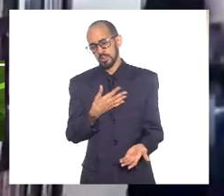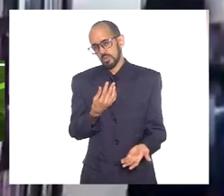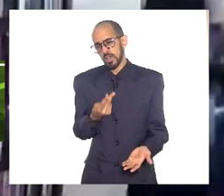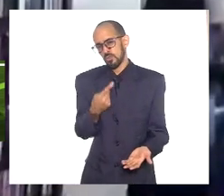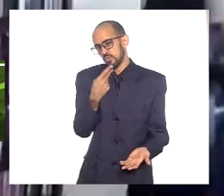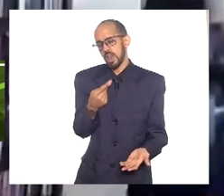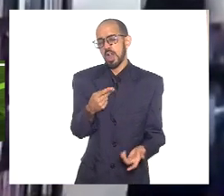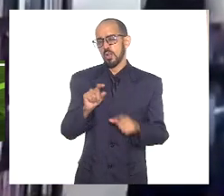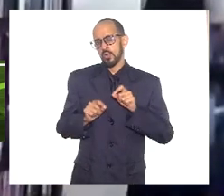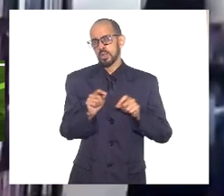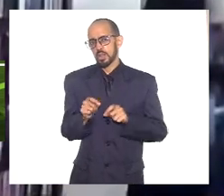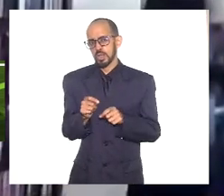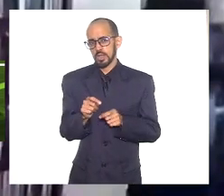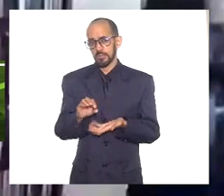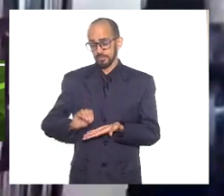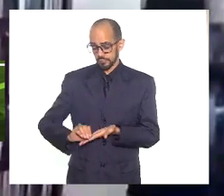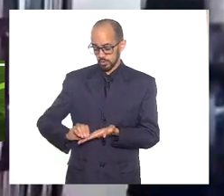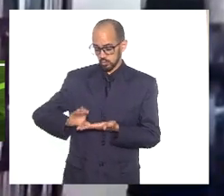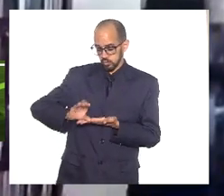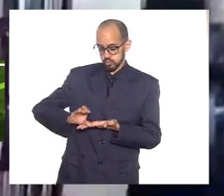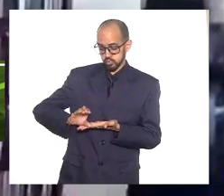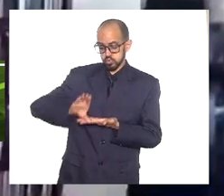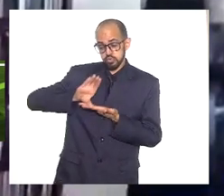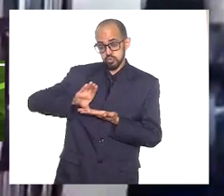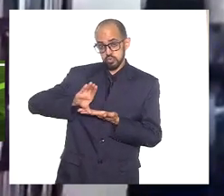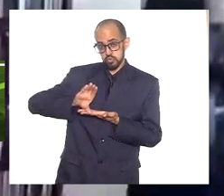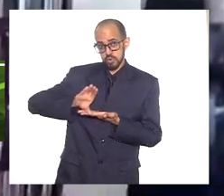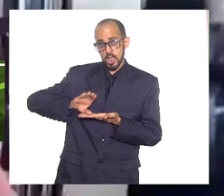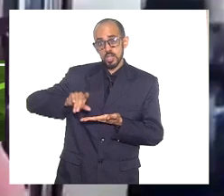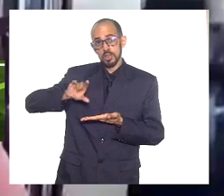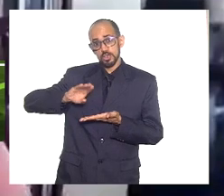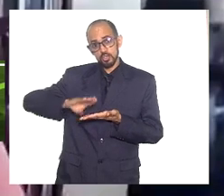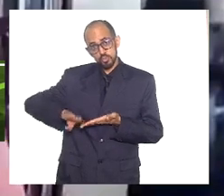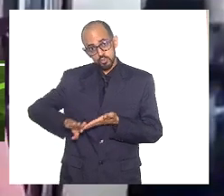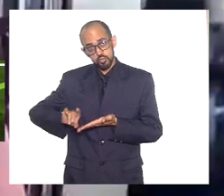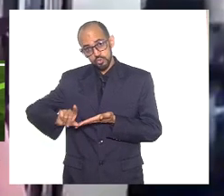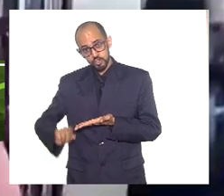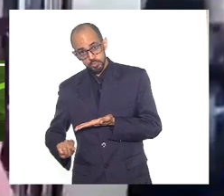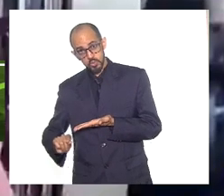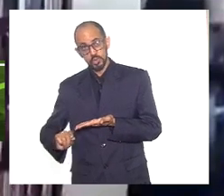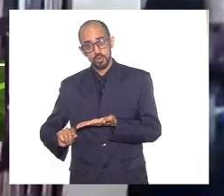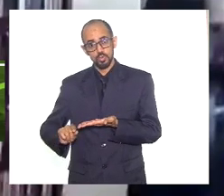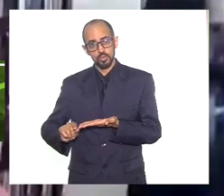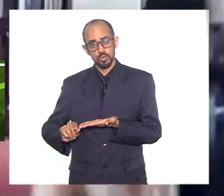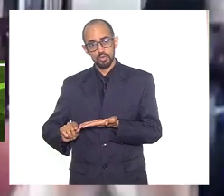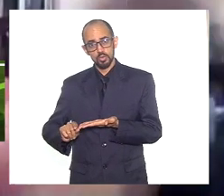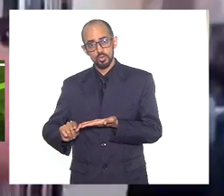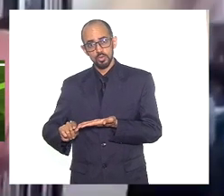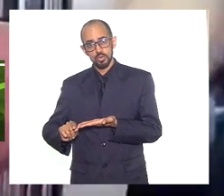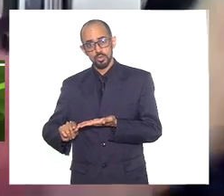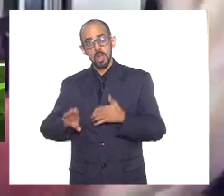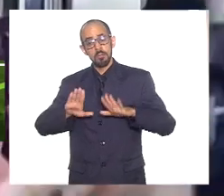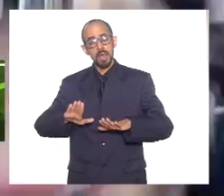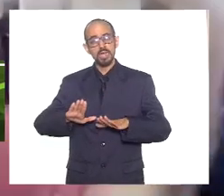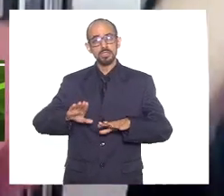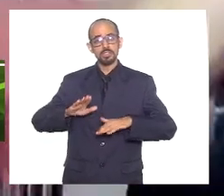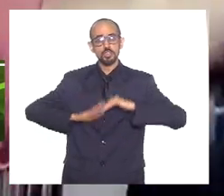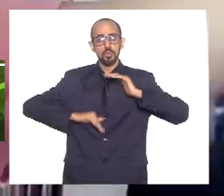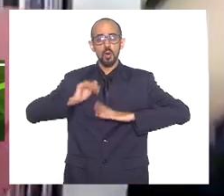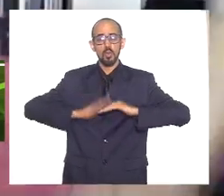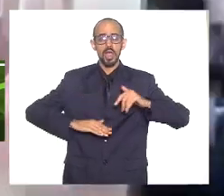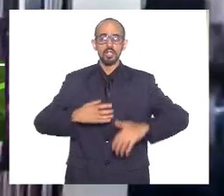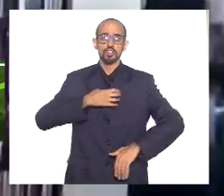receita crescendo, a despesa diminuindo, mas de qualquer forma, em termos comparado